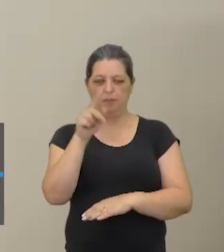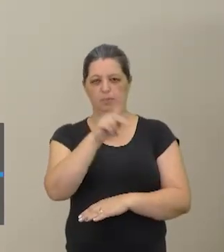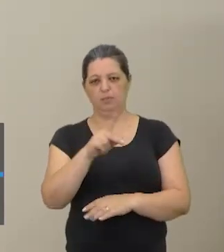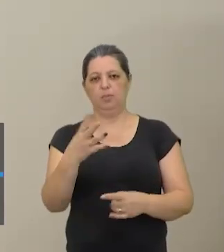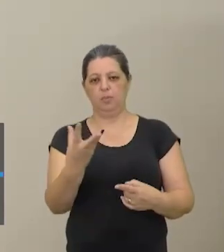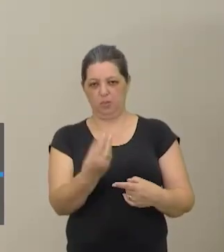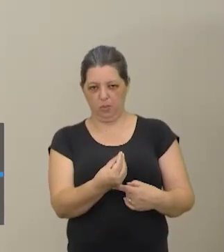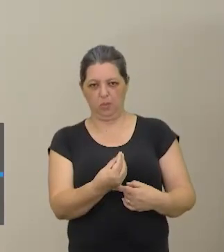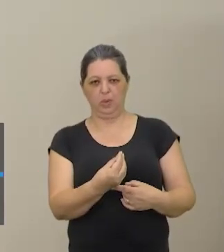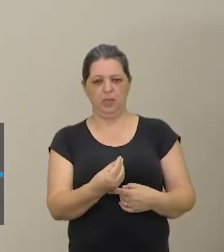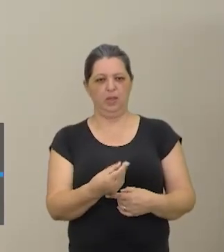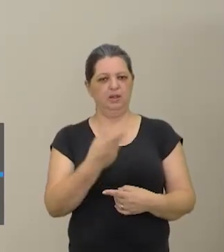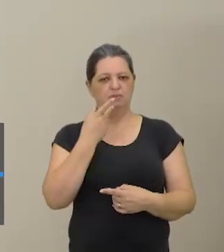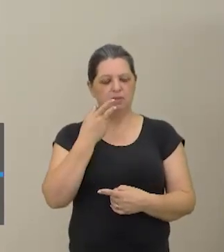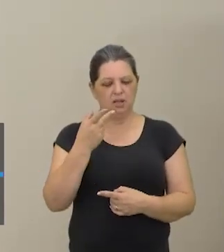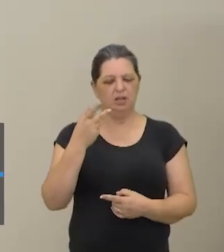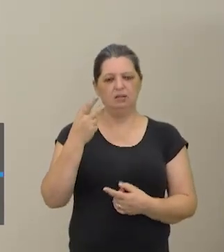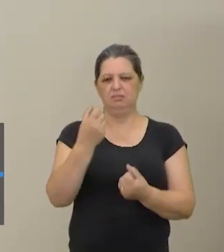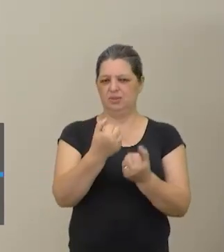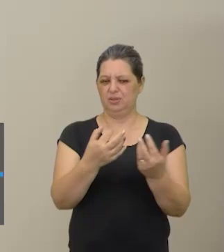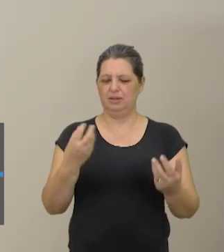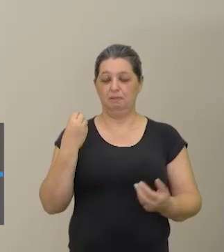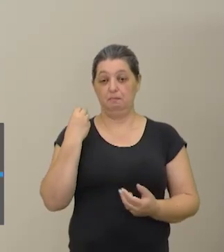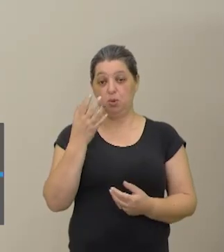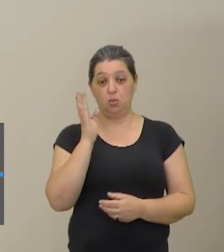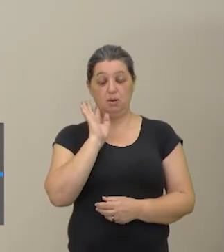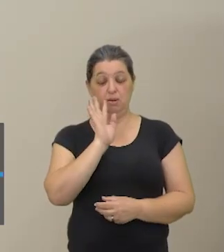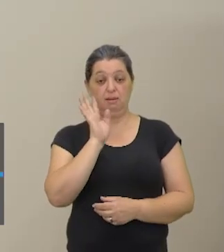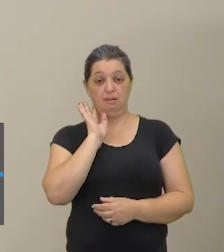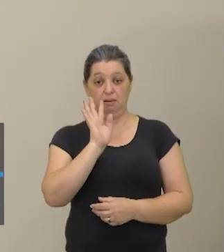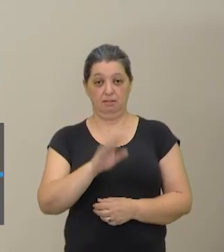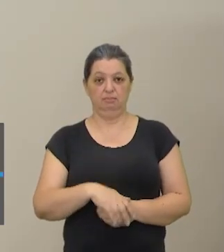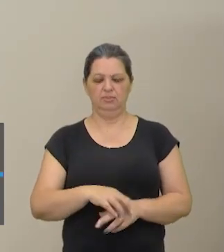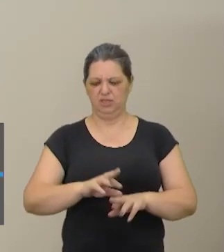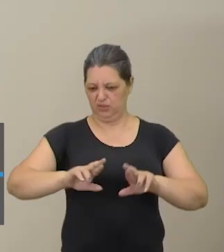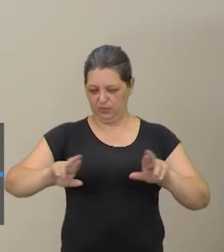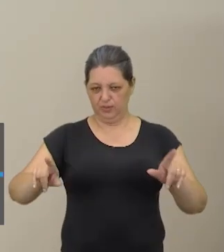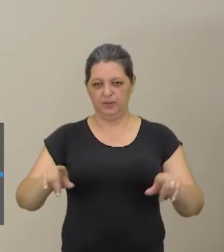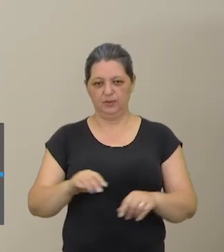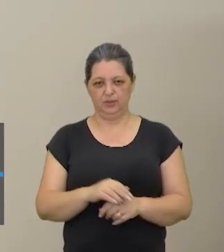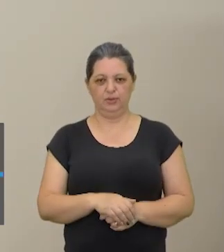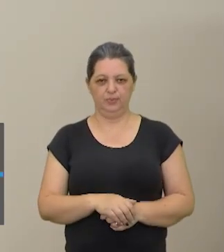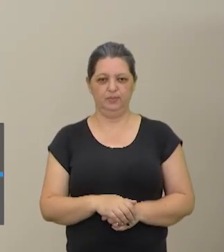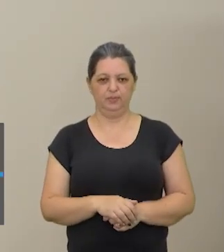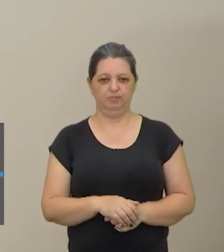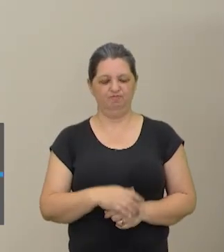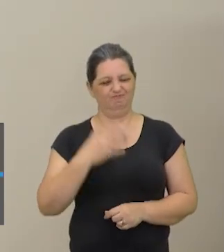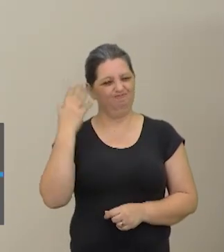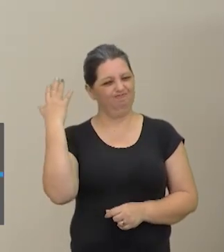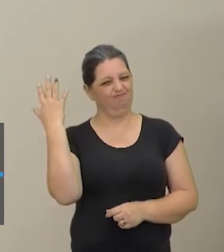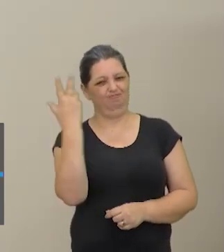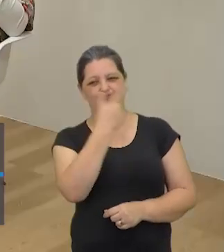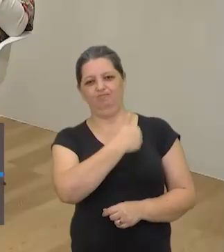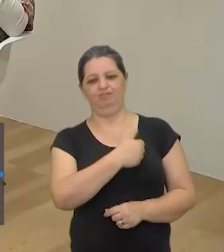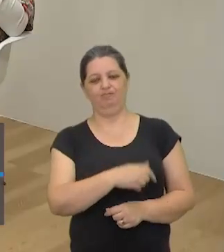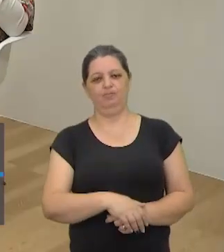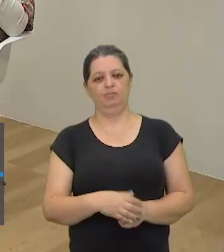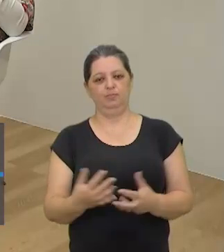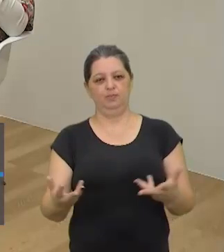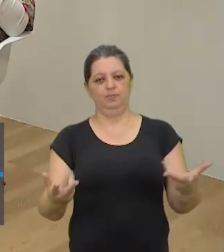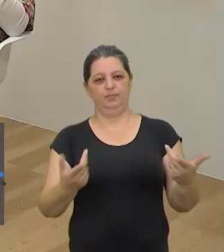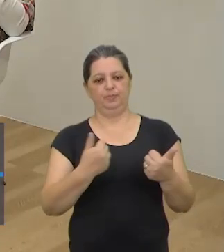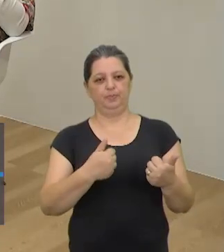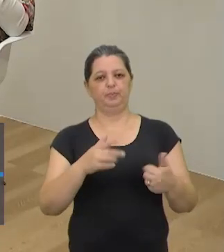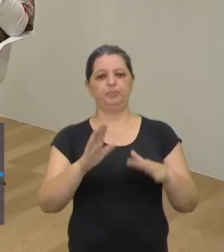né? Porque ele vai falando muita coisa boa, muita coisa diferente. Tem umas coisas assim lindíssimas. Às vezes nem de artistas